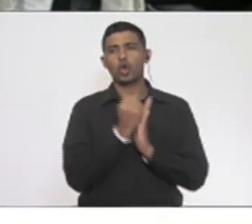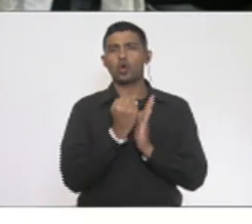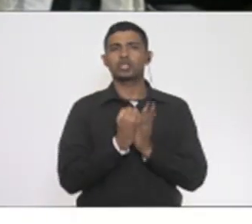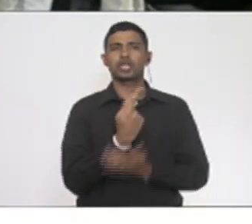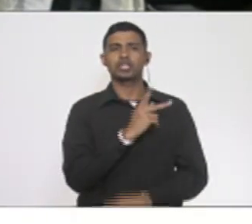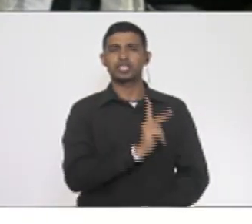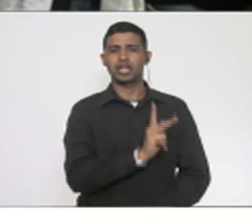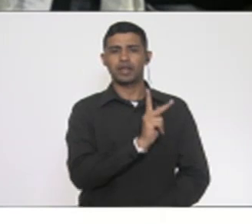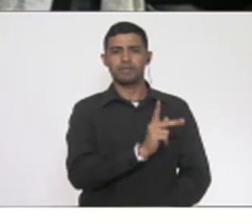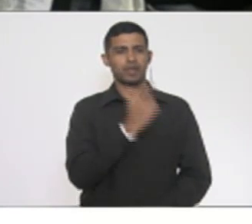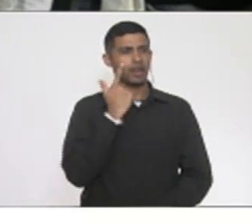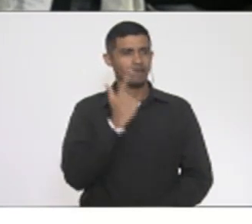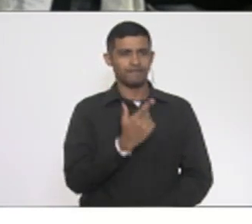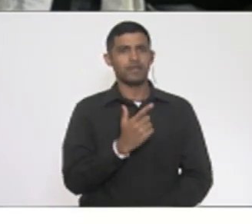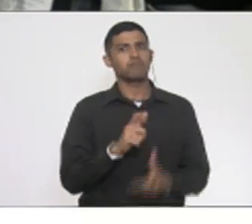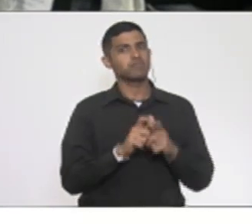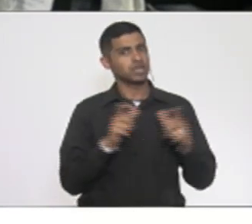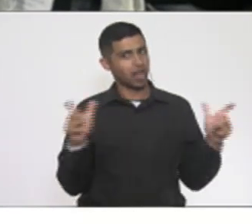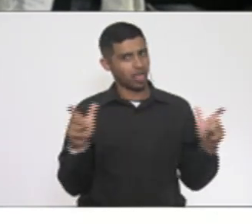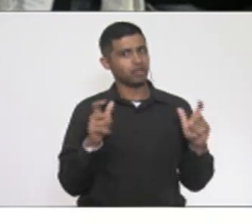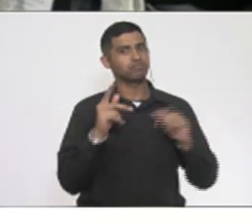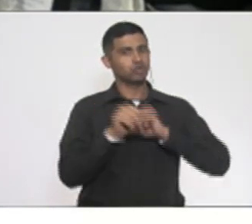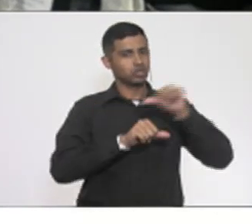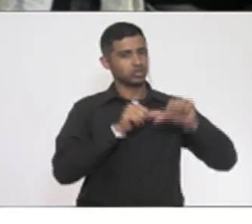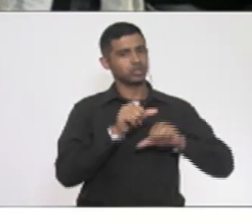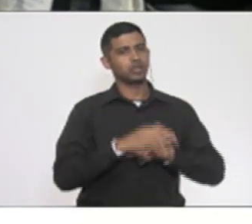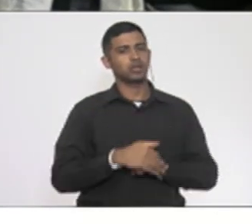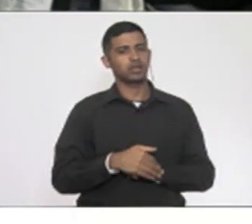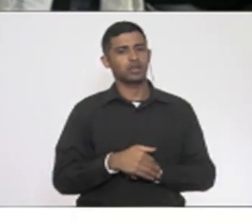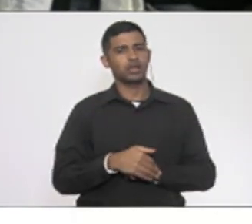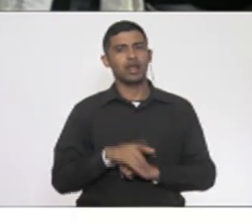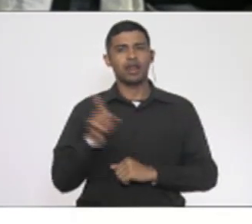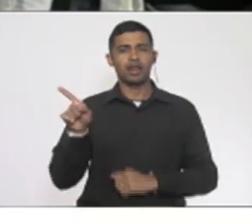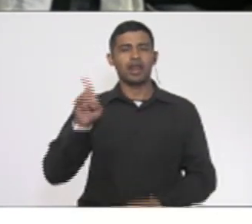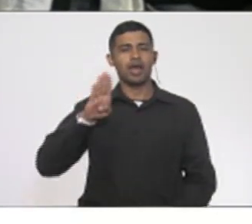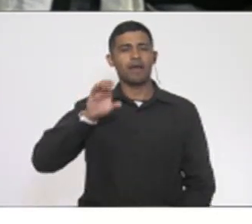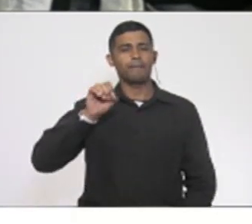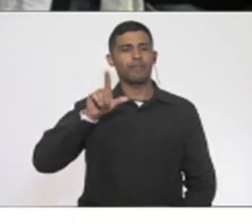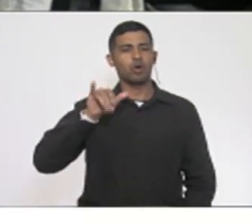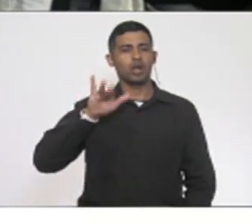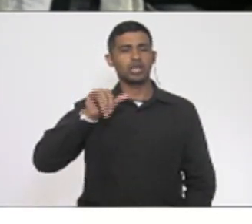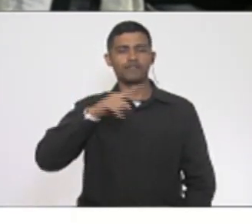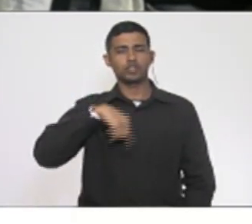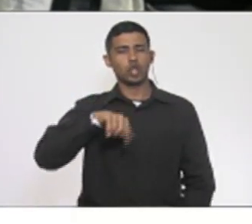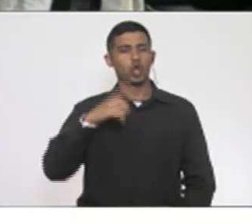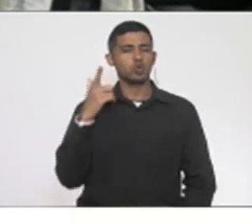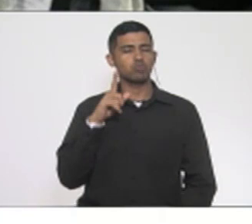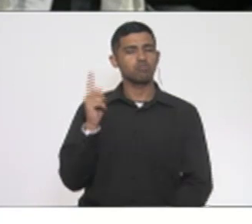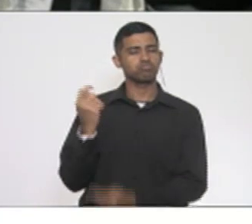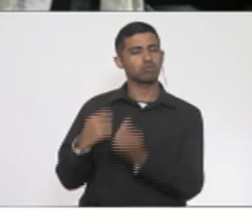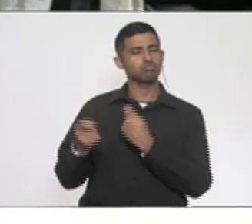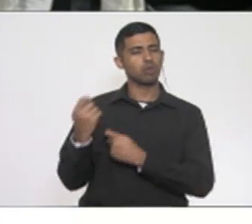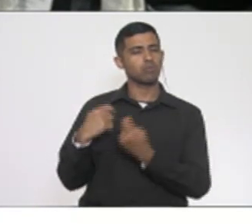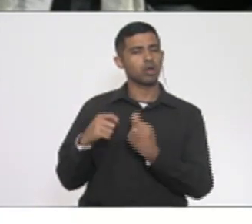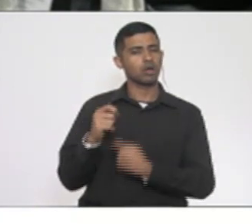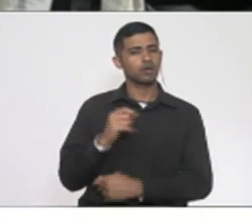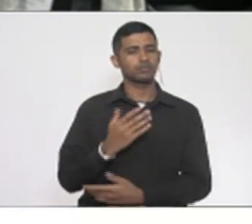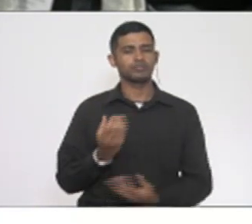têm uma flexibilidade muito grande. O que lá no gasoduto Bolívia-Brasil a gente conseguiu negociar, para terem